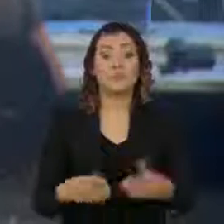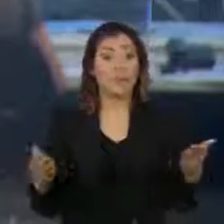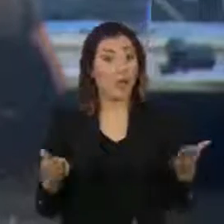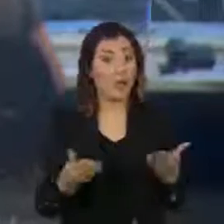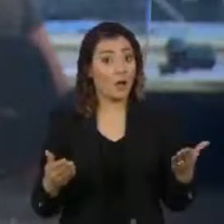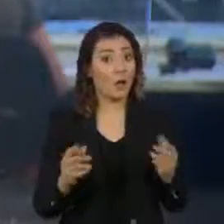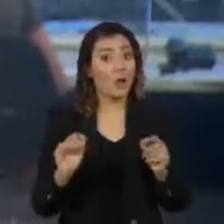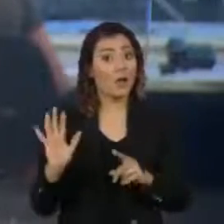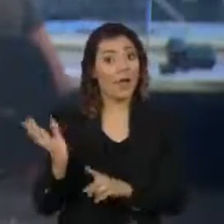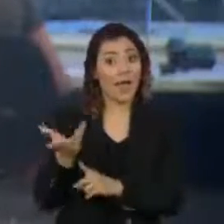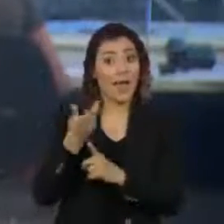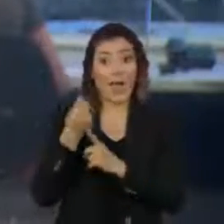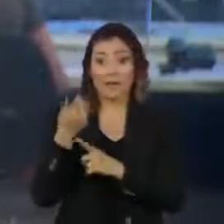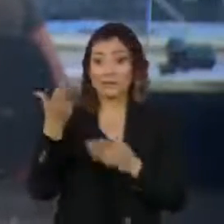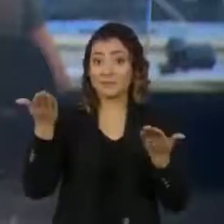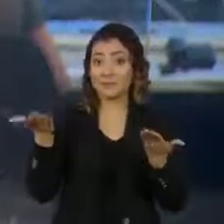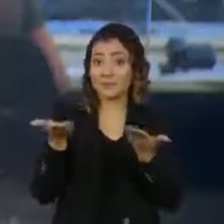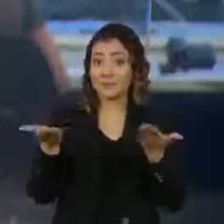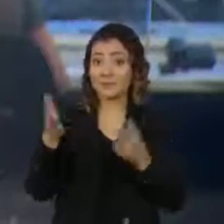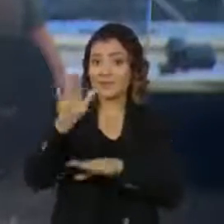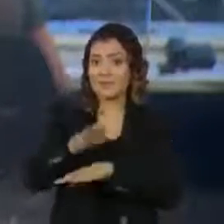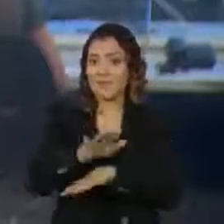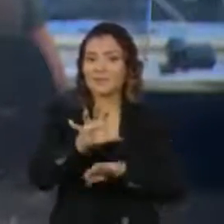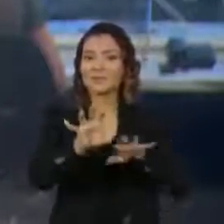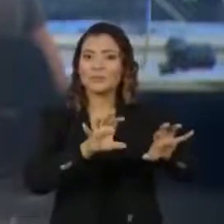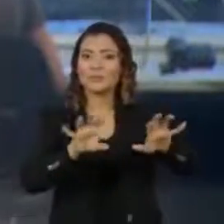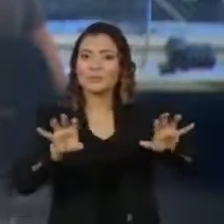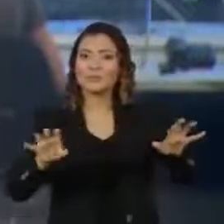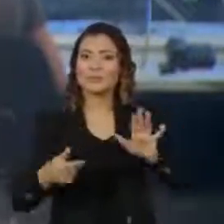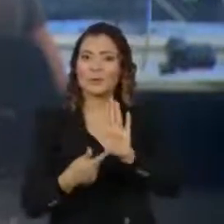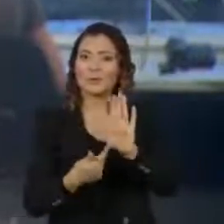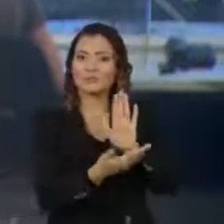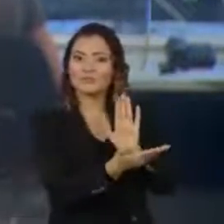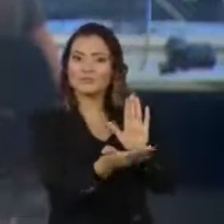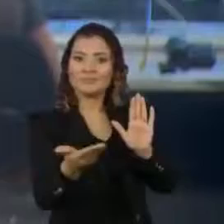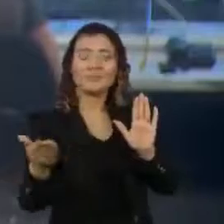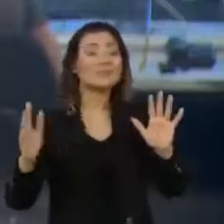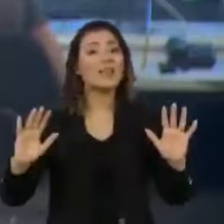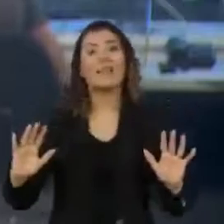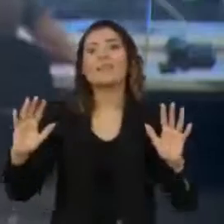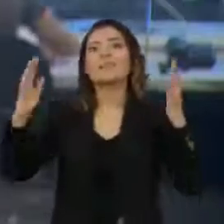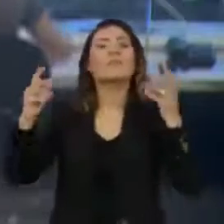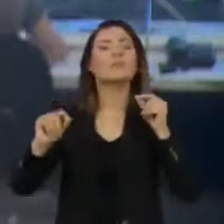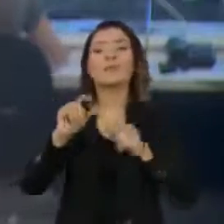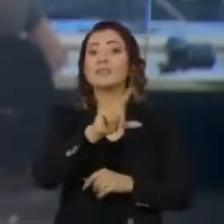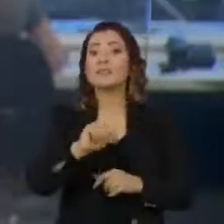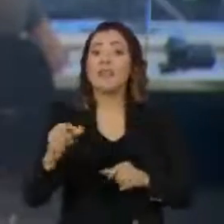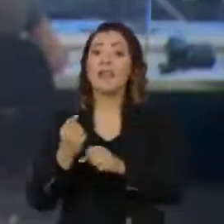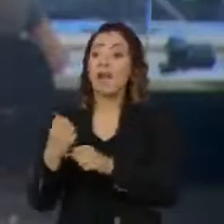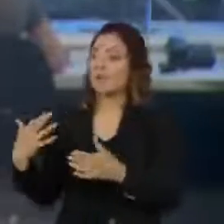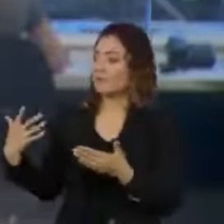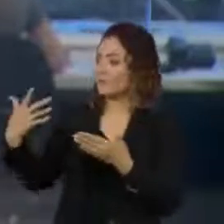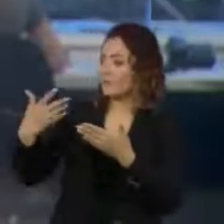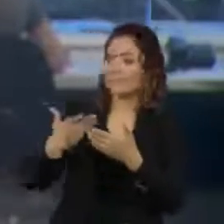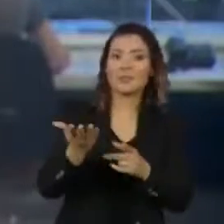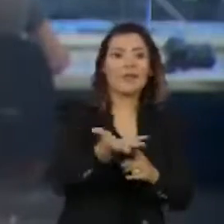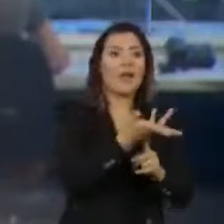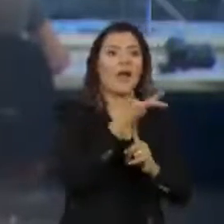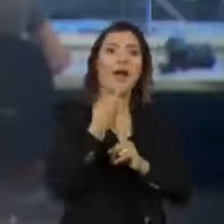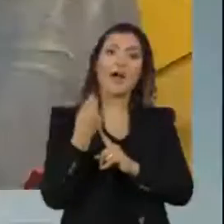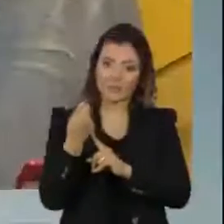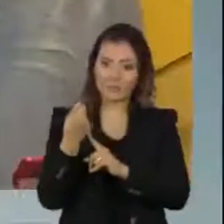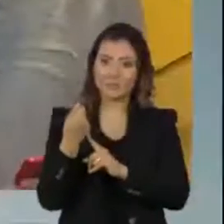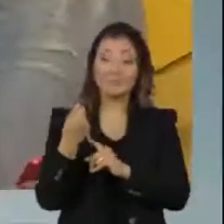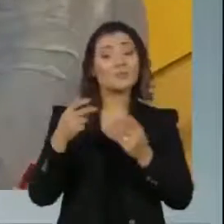Agora um pouco de arte na sua tarde, com uma exposição que integra as comemorações do centenário da Semana de Arte Moderna. A